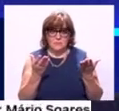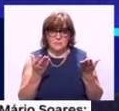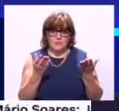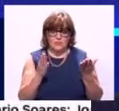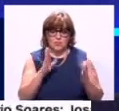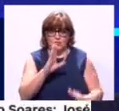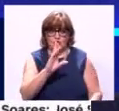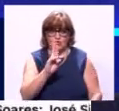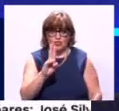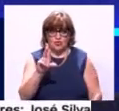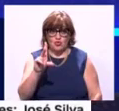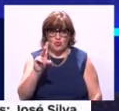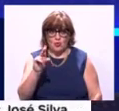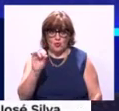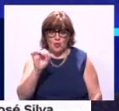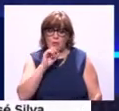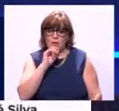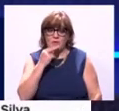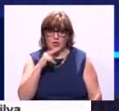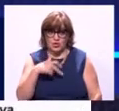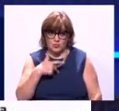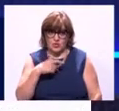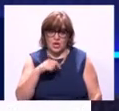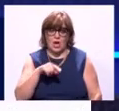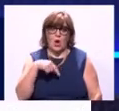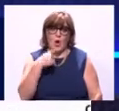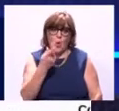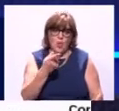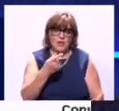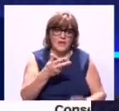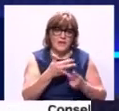Se o Júlio me conseguir responder a isso. As outras modalidades estão bem entregues